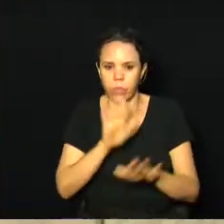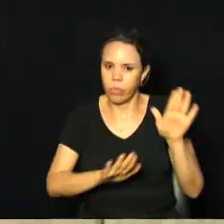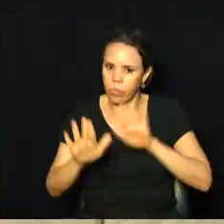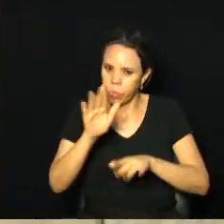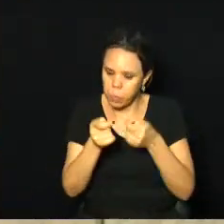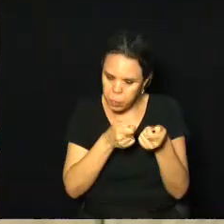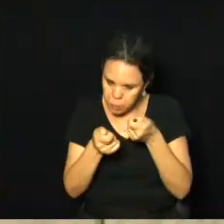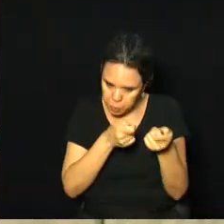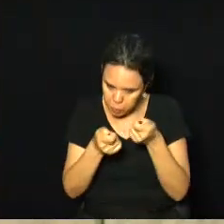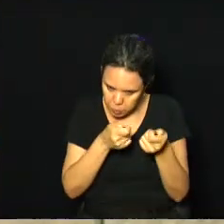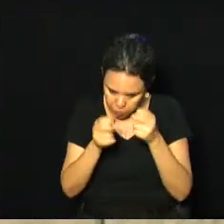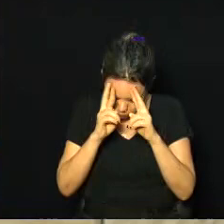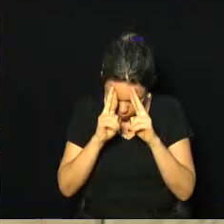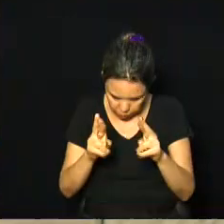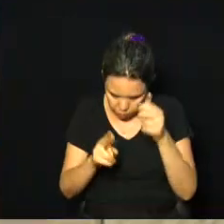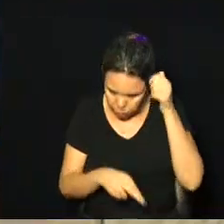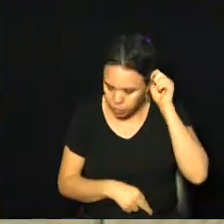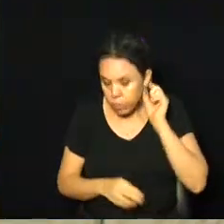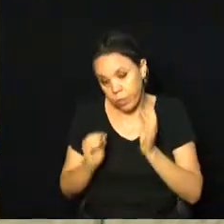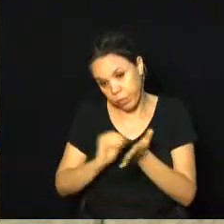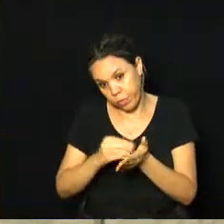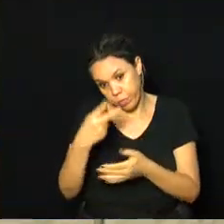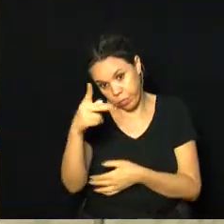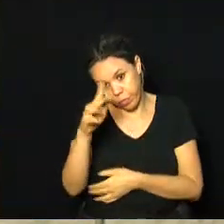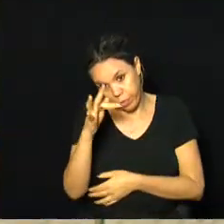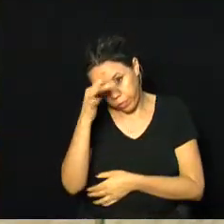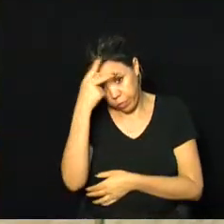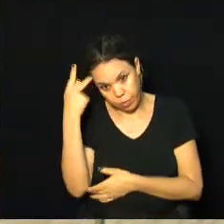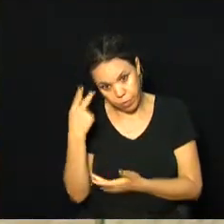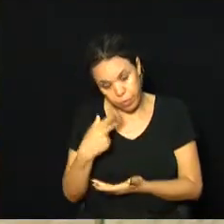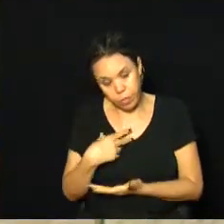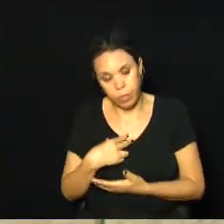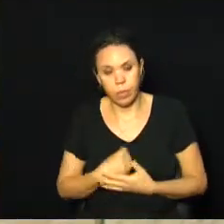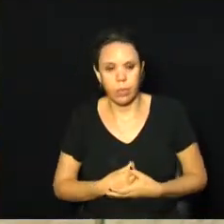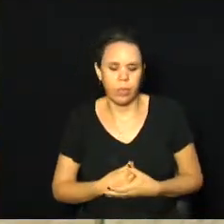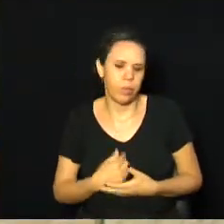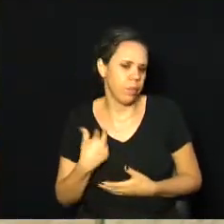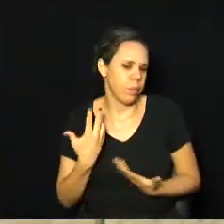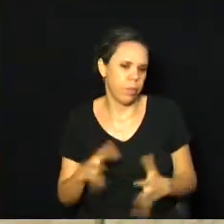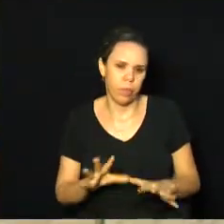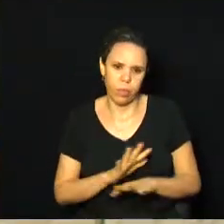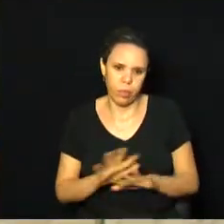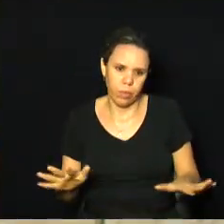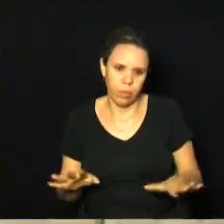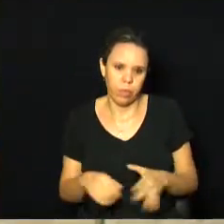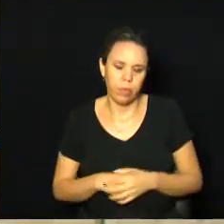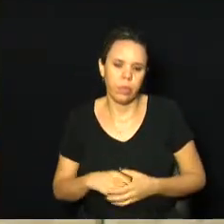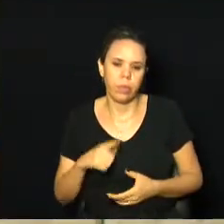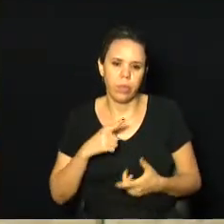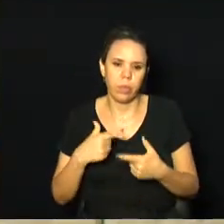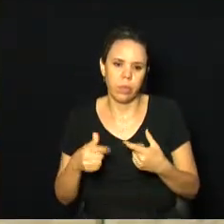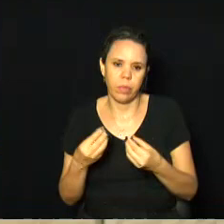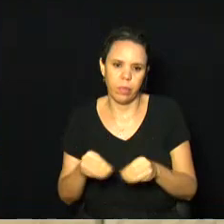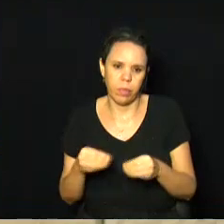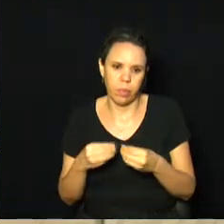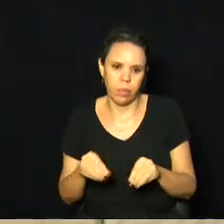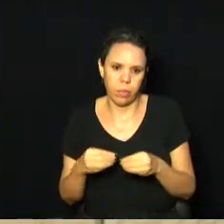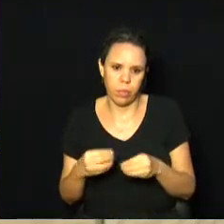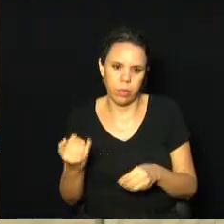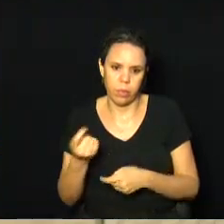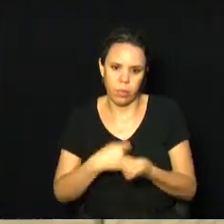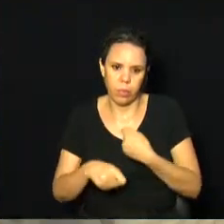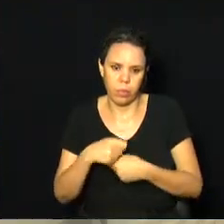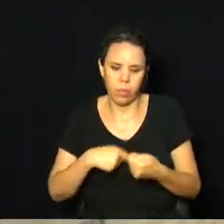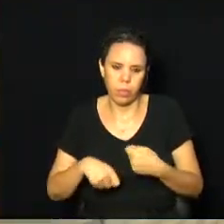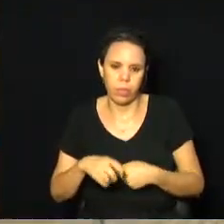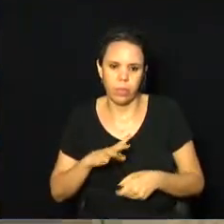com respeito, não é? Porque pode faltar para as futuras gerações. E isso nós não queremos. Além disso, tem um impacto significativo na economia do